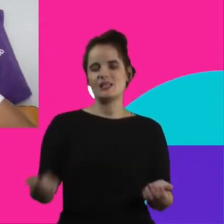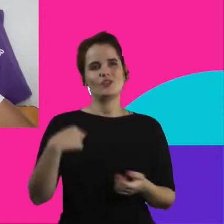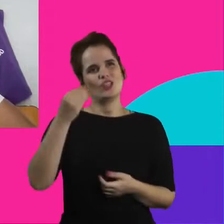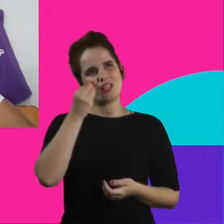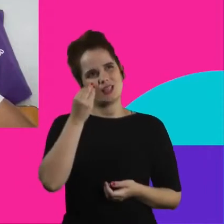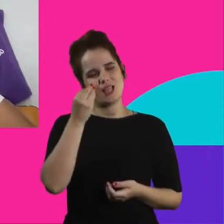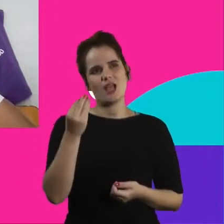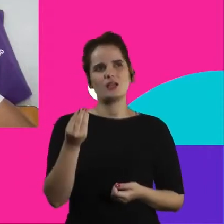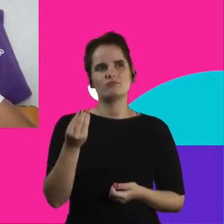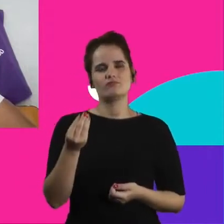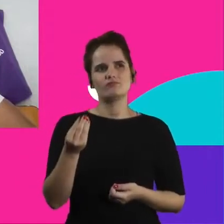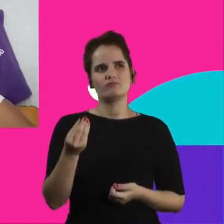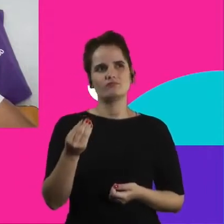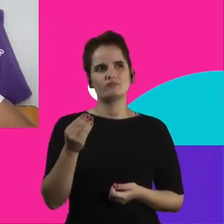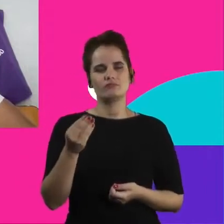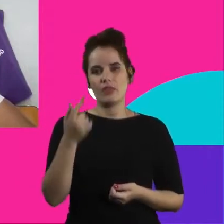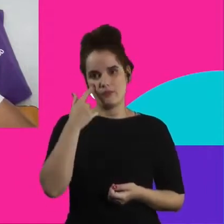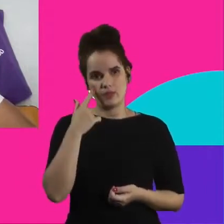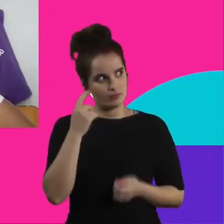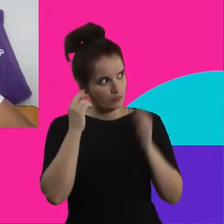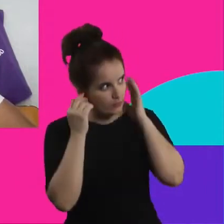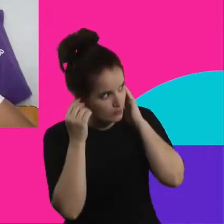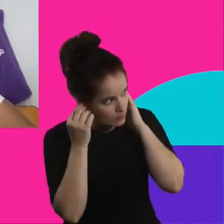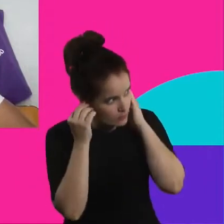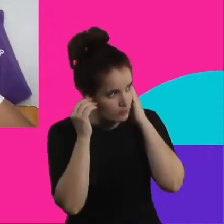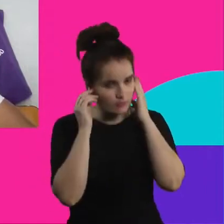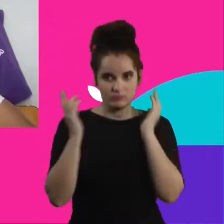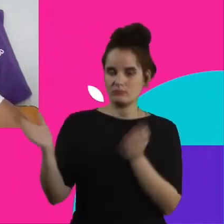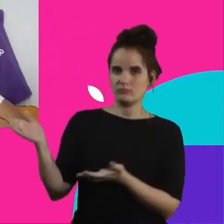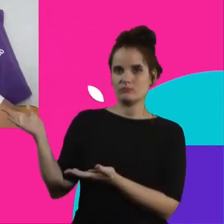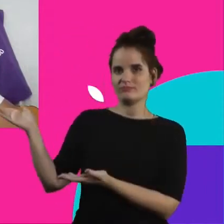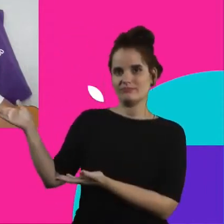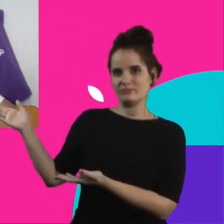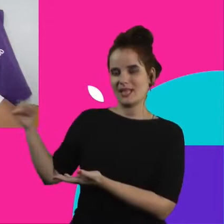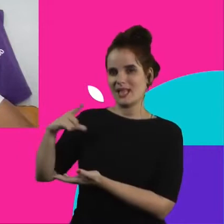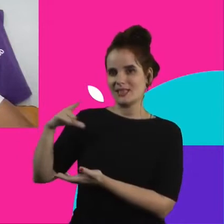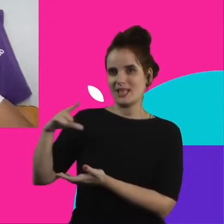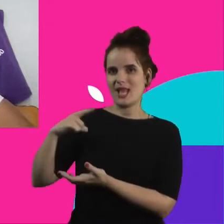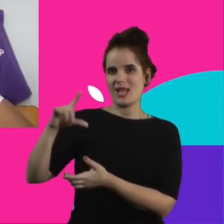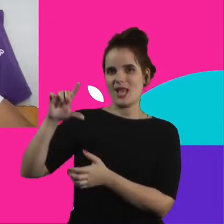consigo levantar aqui o bloco para vocês verem, né? Aqui na ponta tem alguns cadeados,